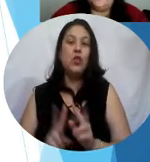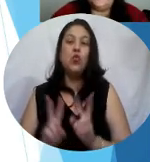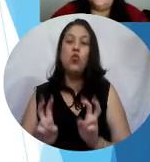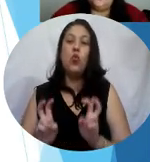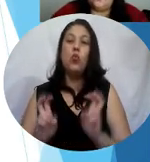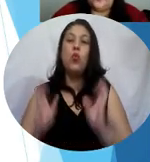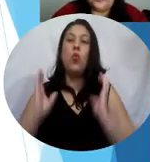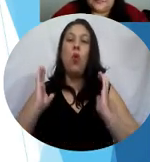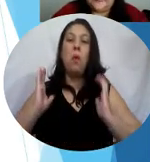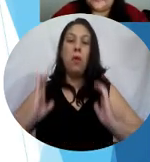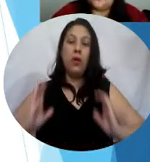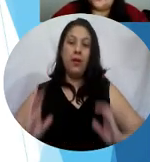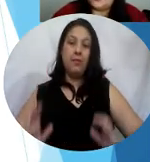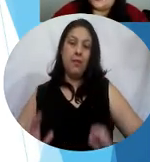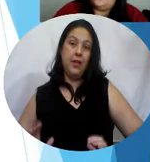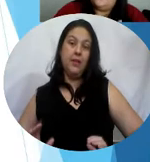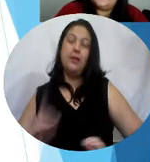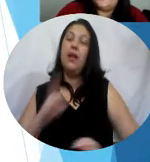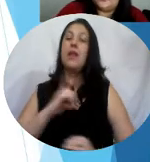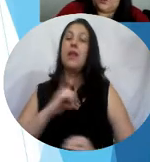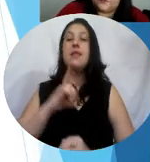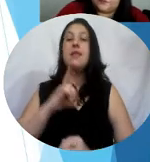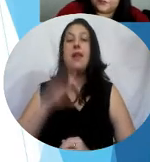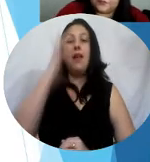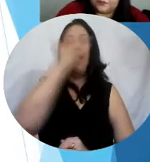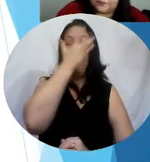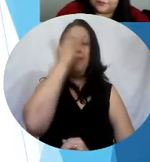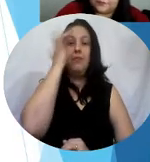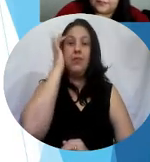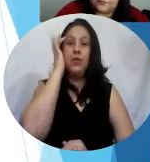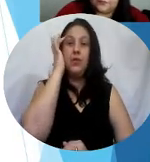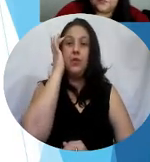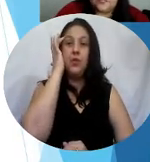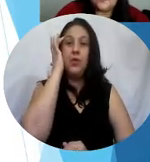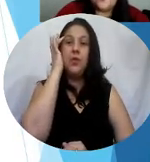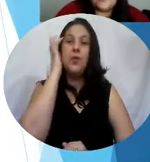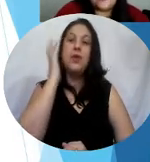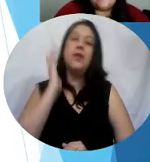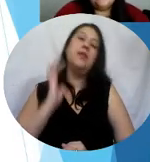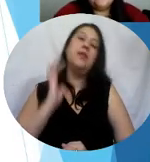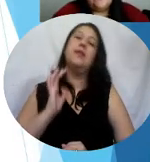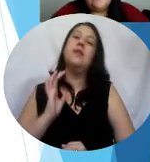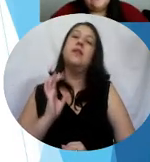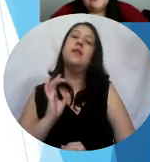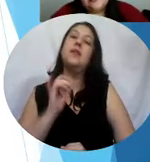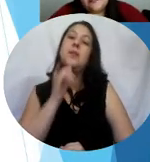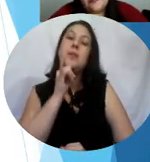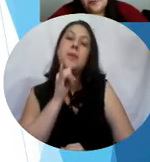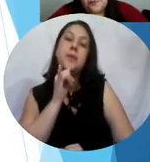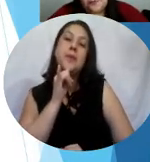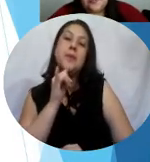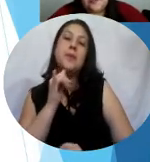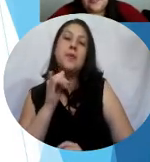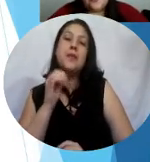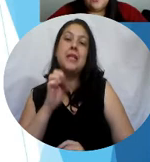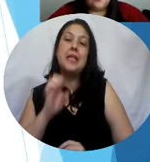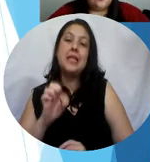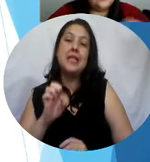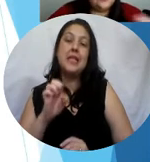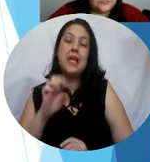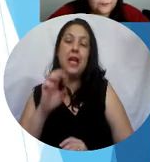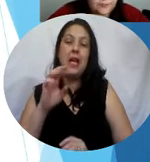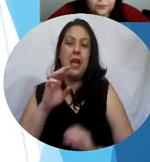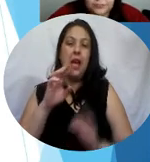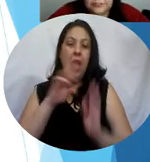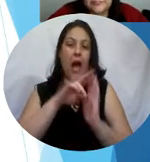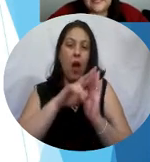a padrões, né, no comportamento. Algumas pessoas com transtorno do espectro do autismo, elas sofrem alteração em seu comportamento